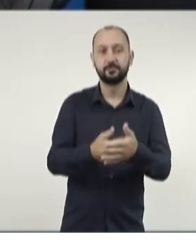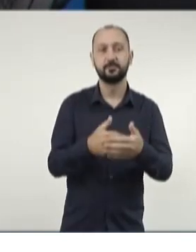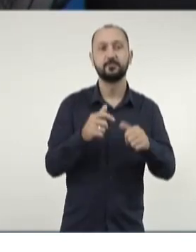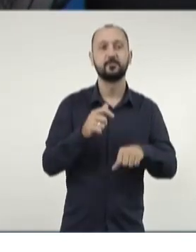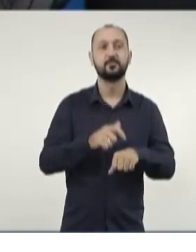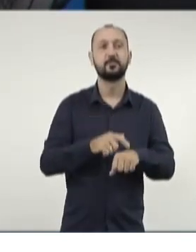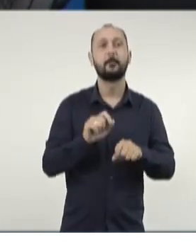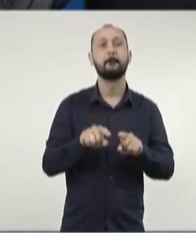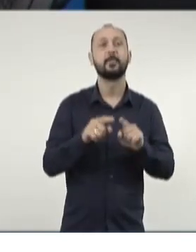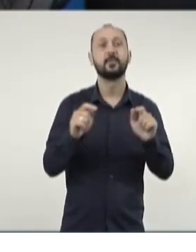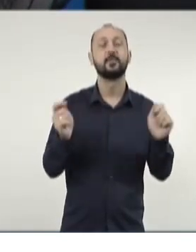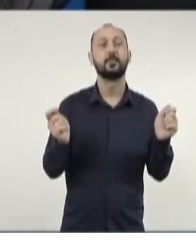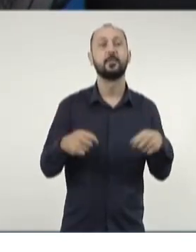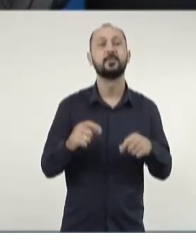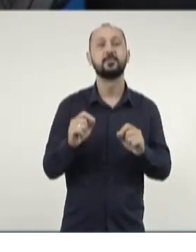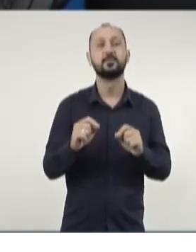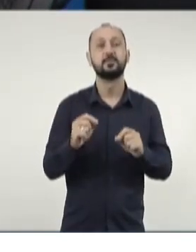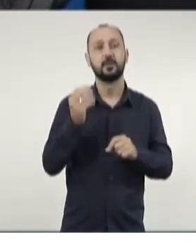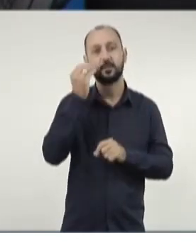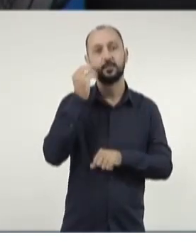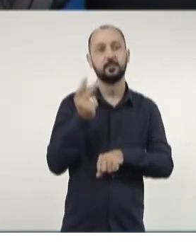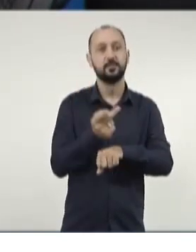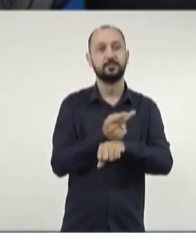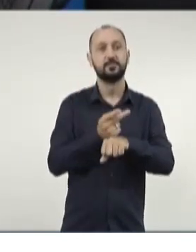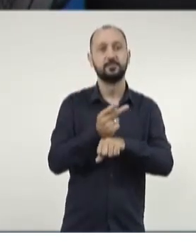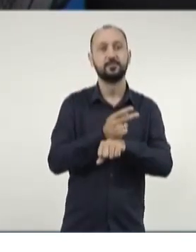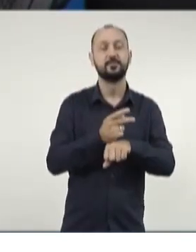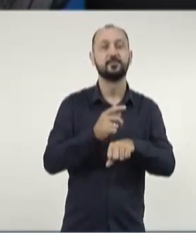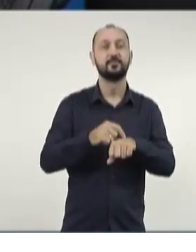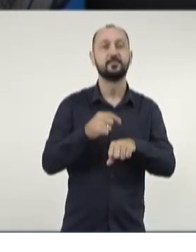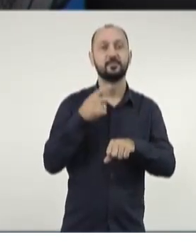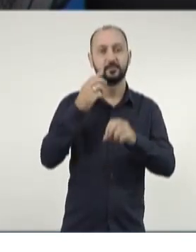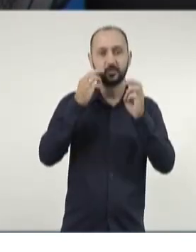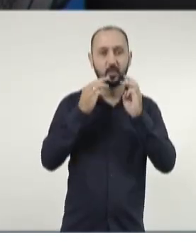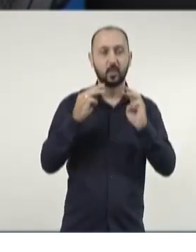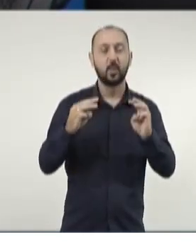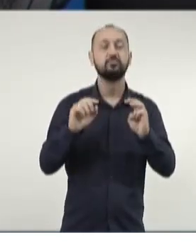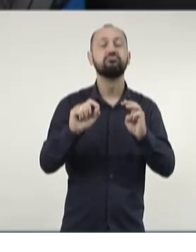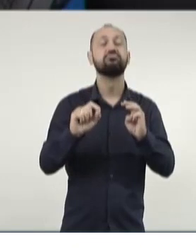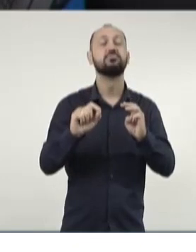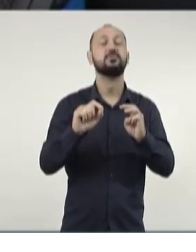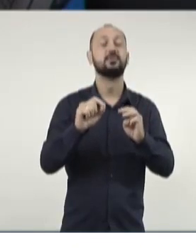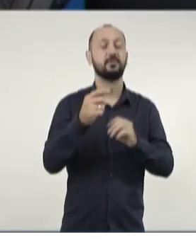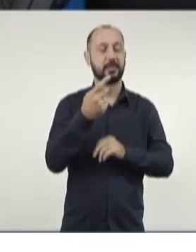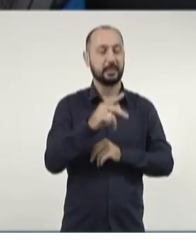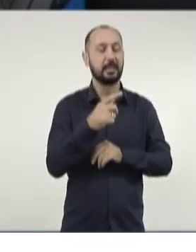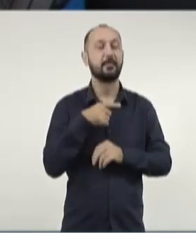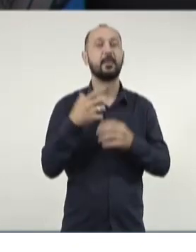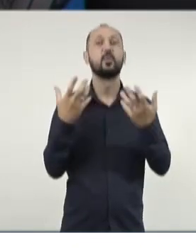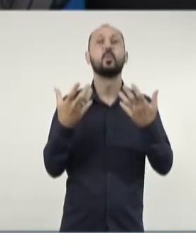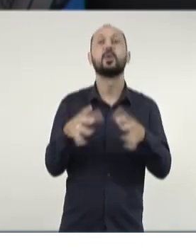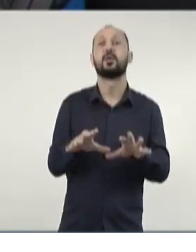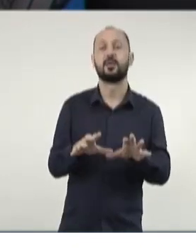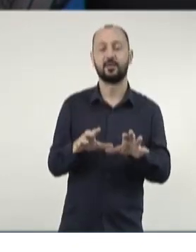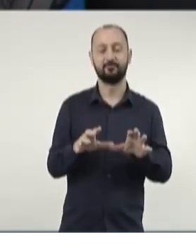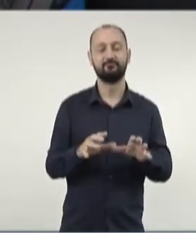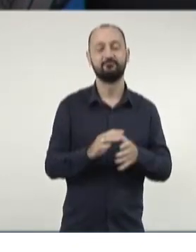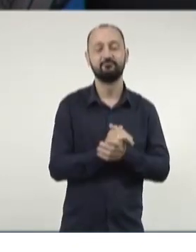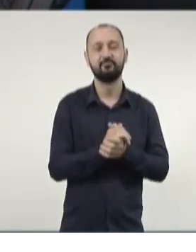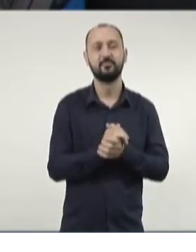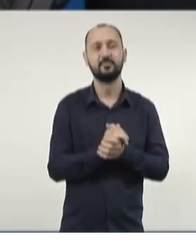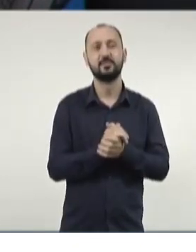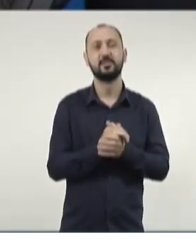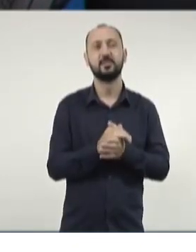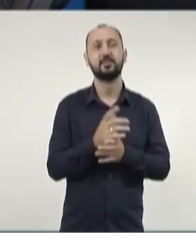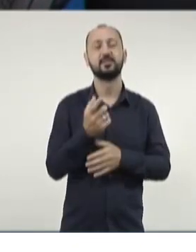tal, mas, se possível, procurar ouvir o motivo, a motivação do paciente para a recusa, né? E aí a